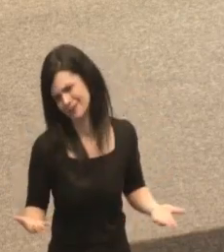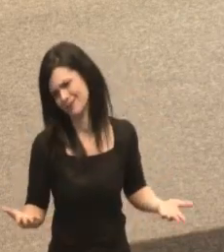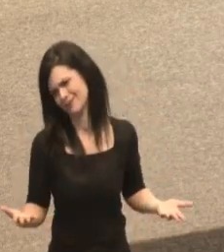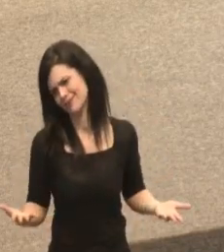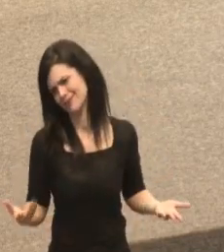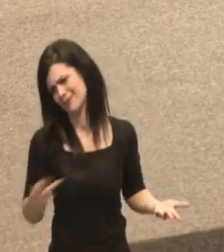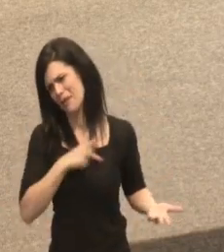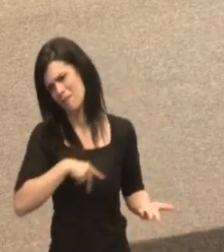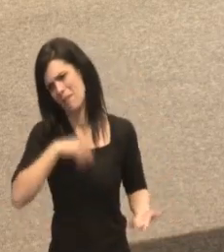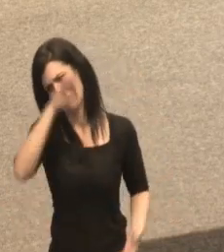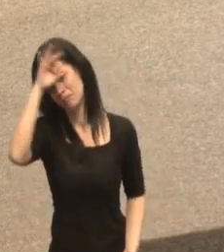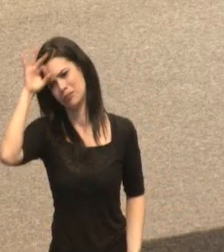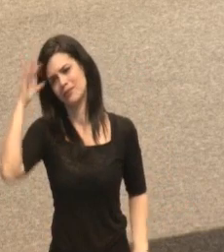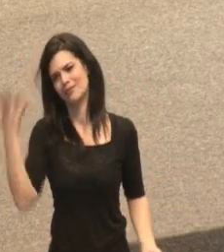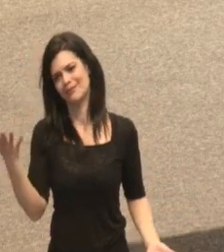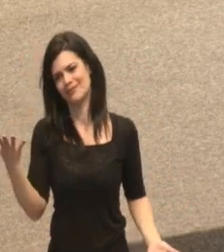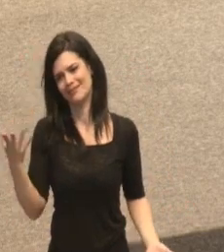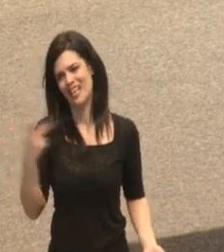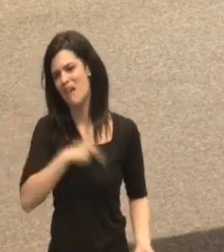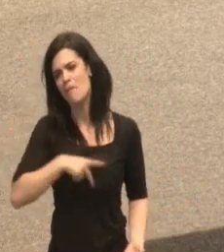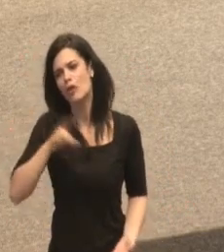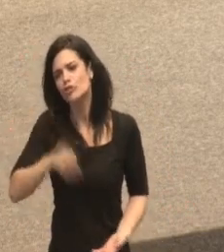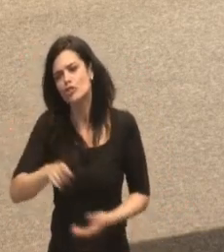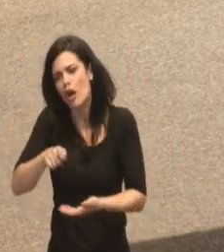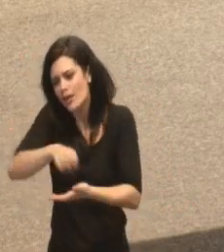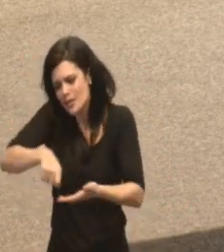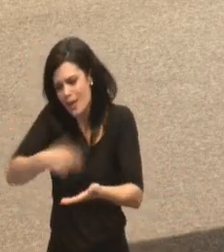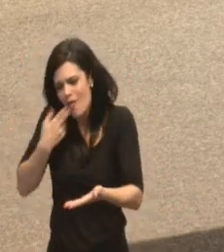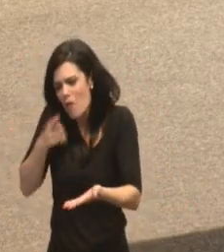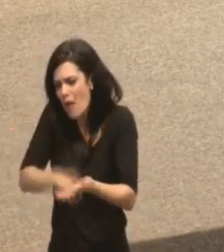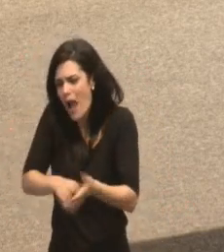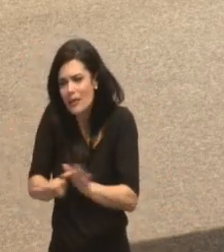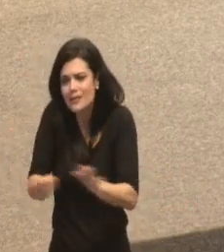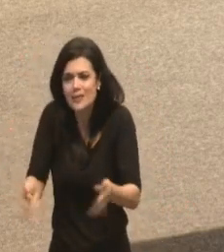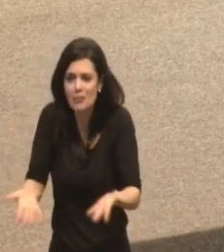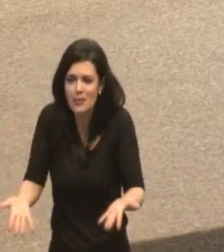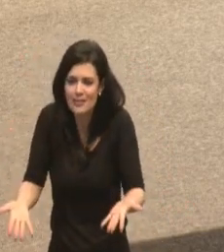tomar? Vocês acham que quem